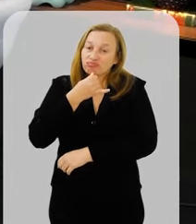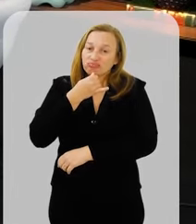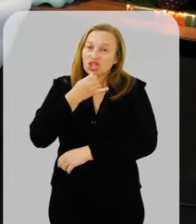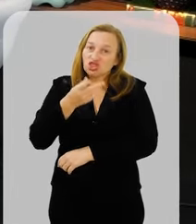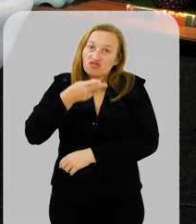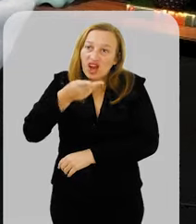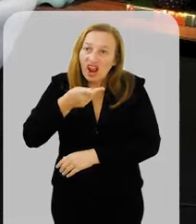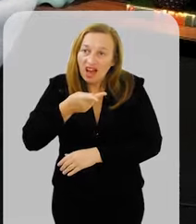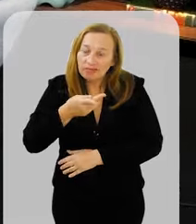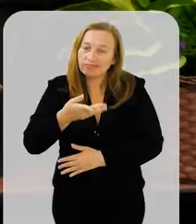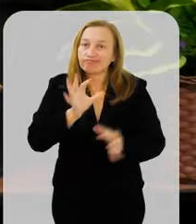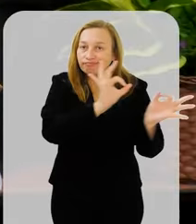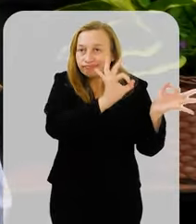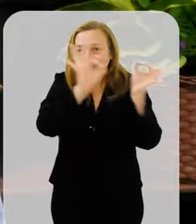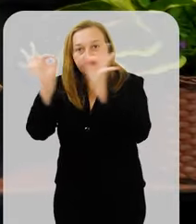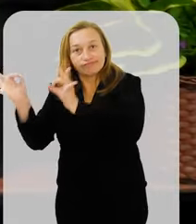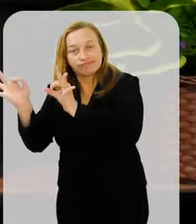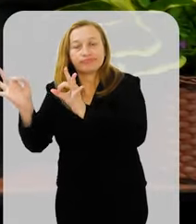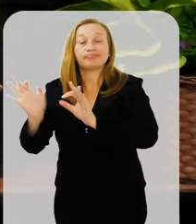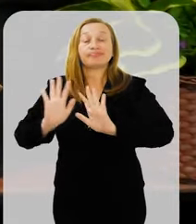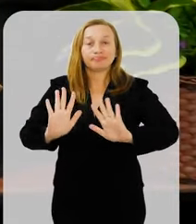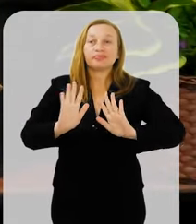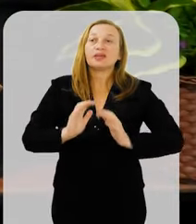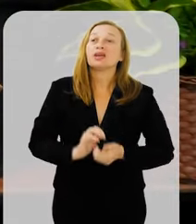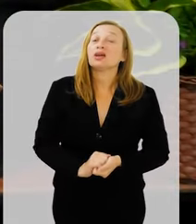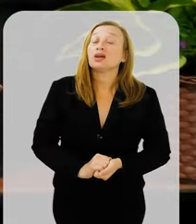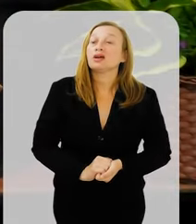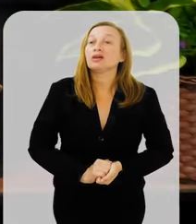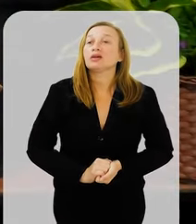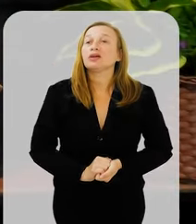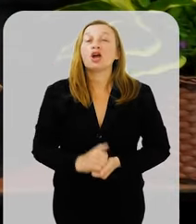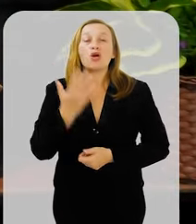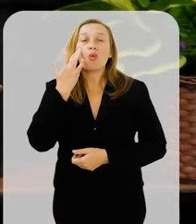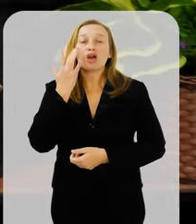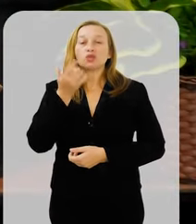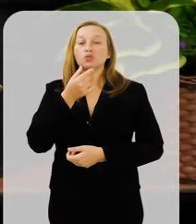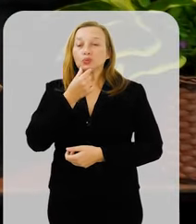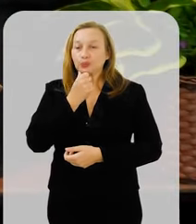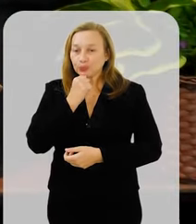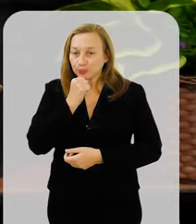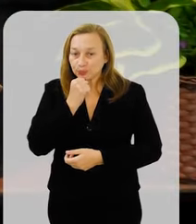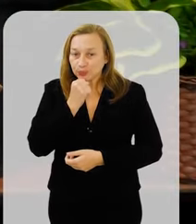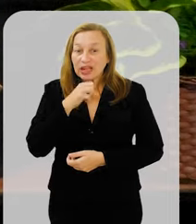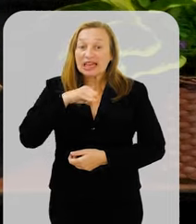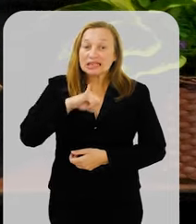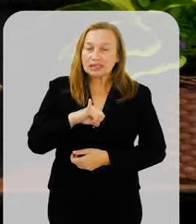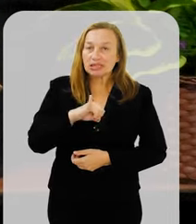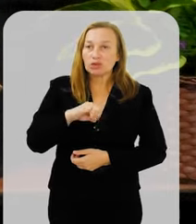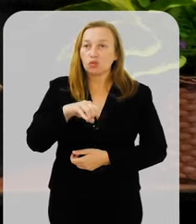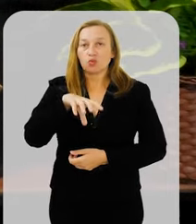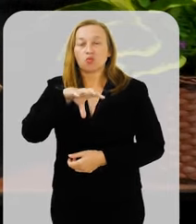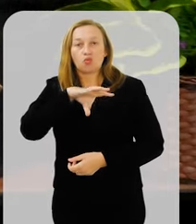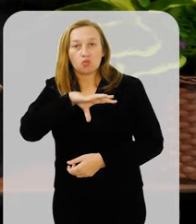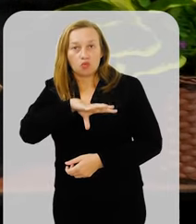essa colocação para os nossos telespectadores, mas eu acho o seguinte, que